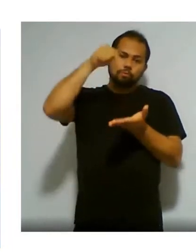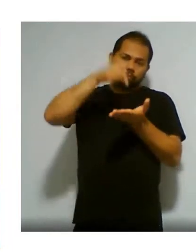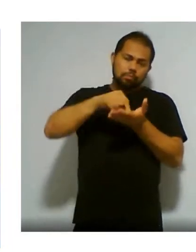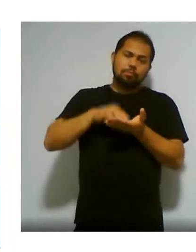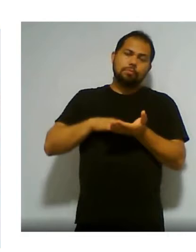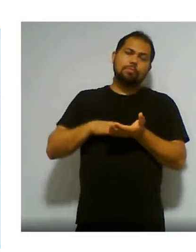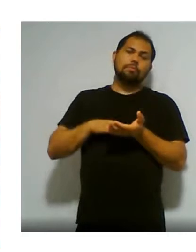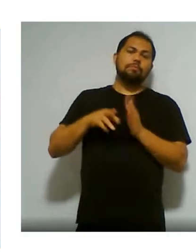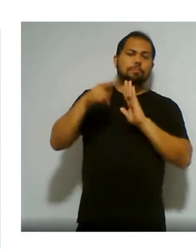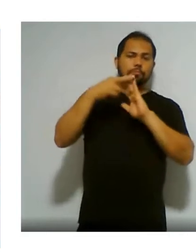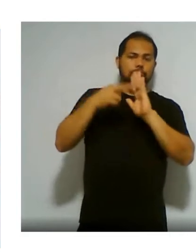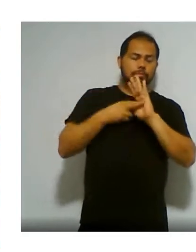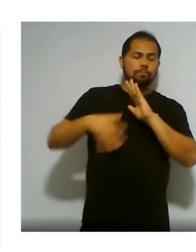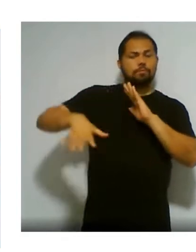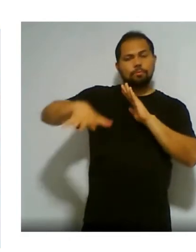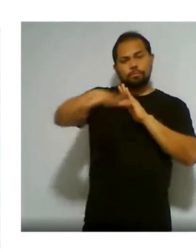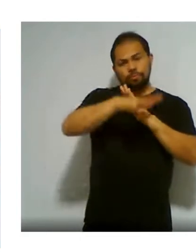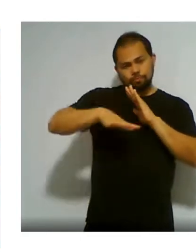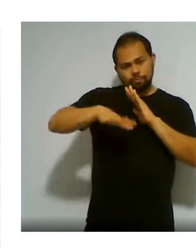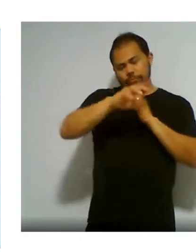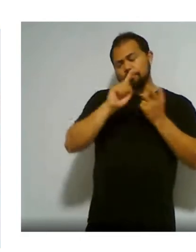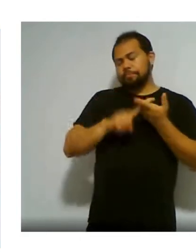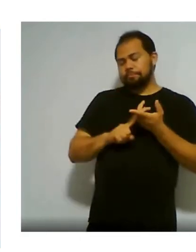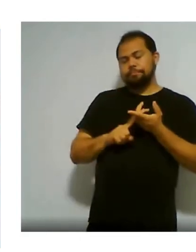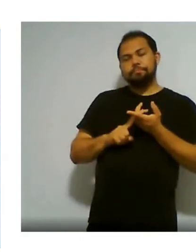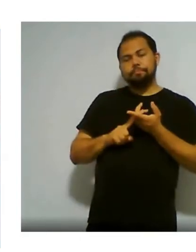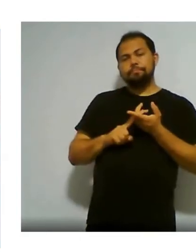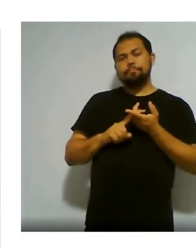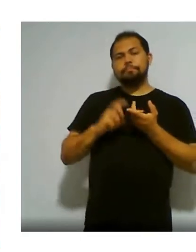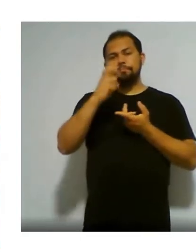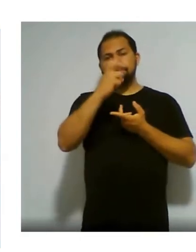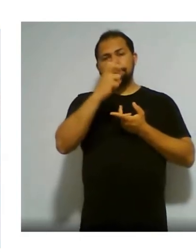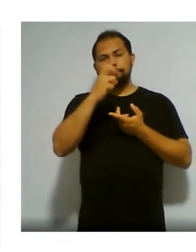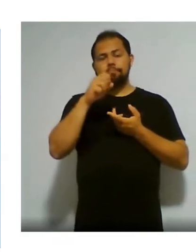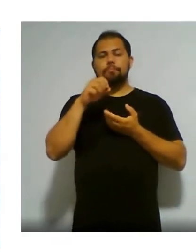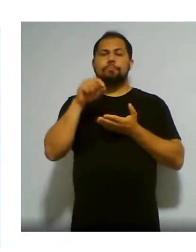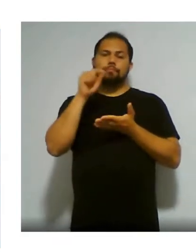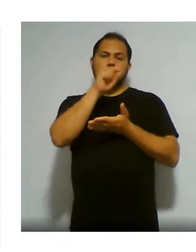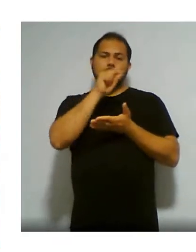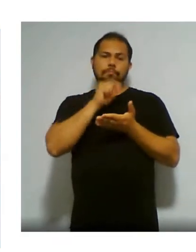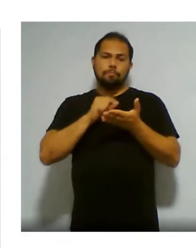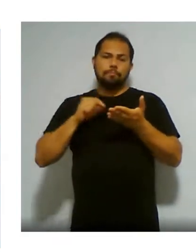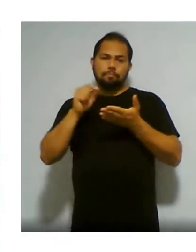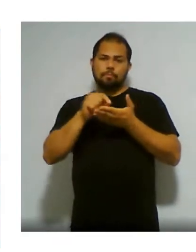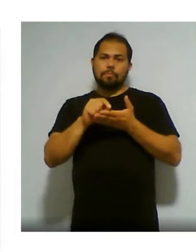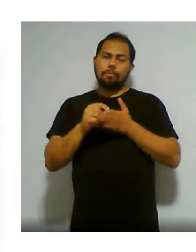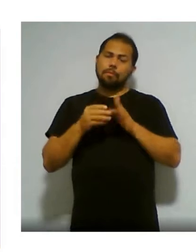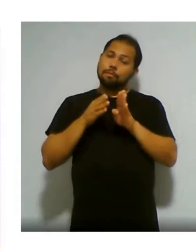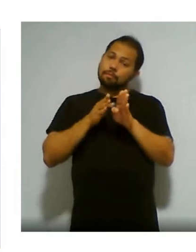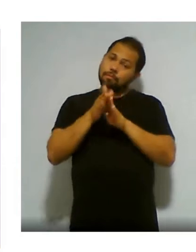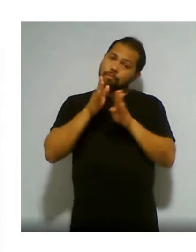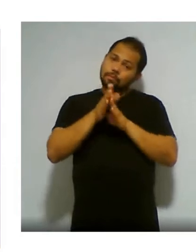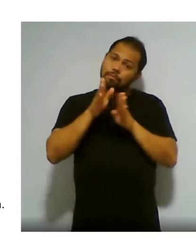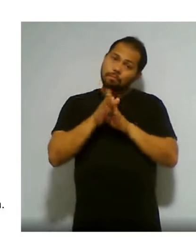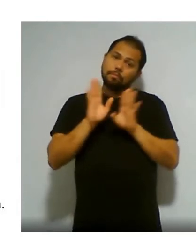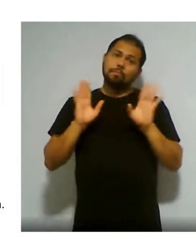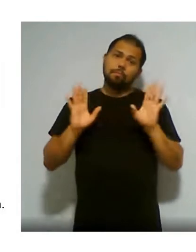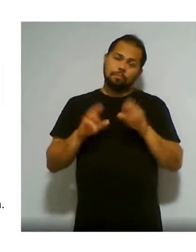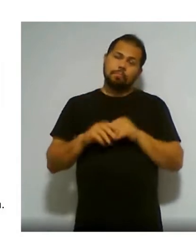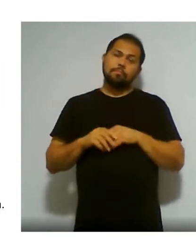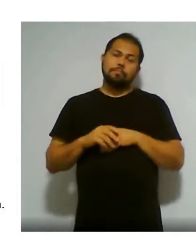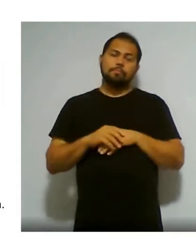um ponto, outros fabricantes podem recomendar a de 5 pontos. Eu já vi grandes empresas recomendando das duas formas.